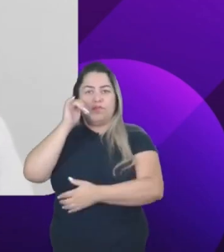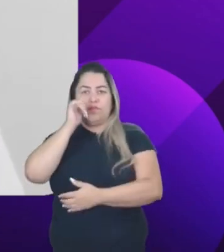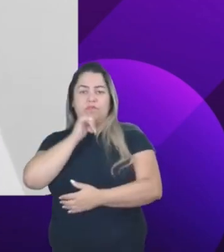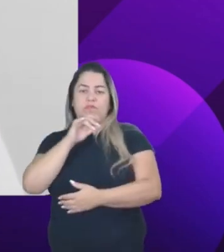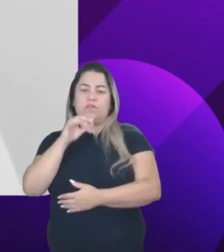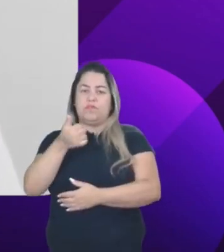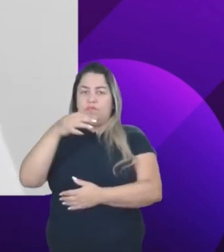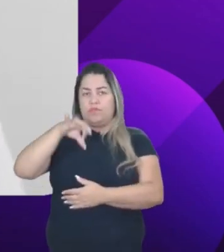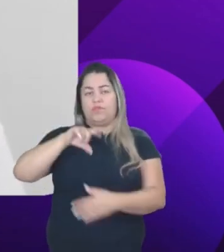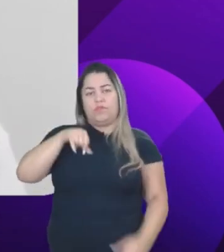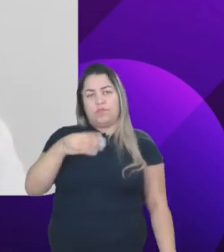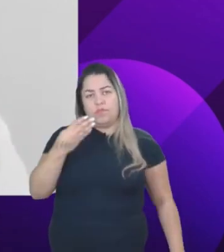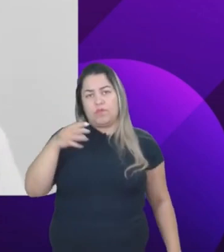ganham